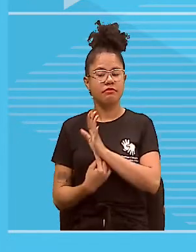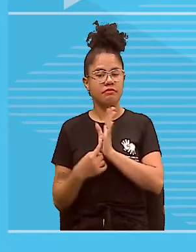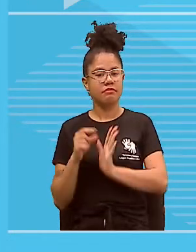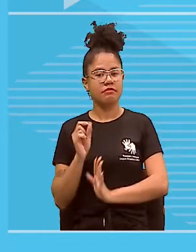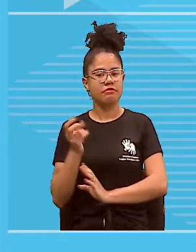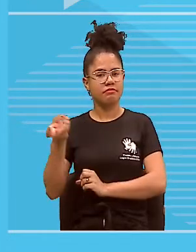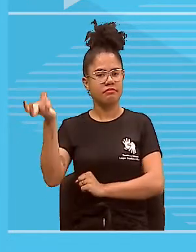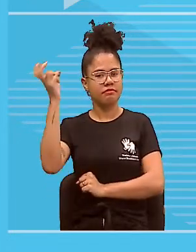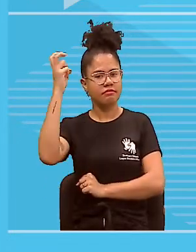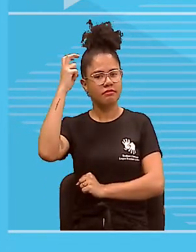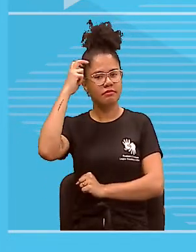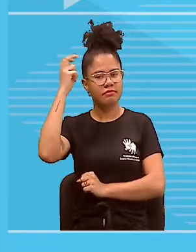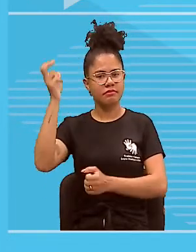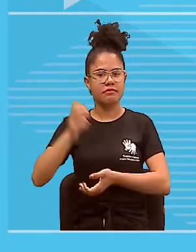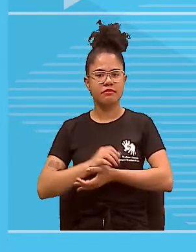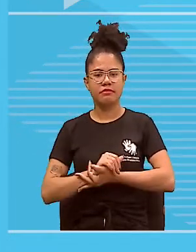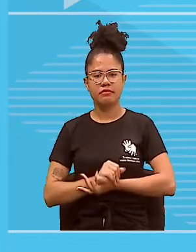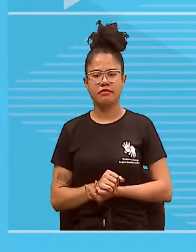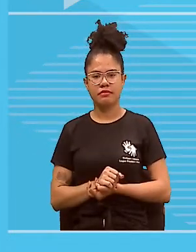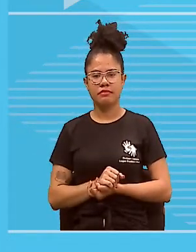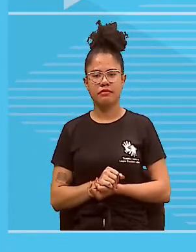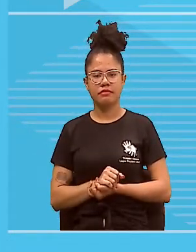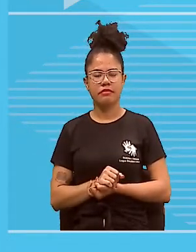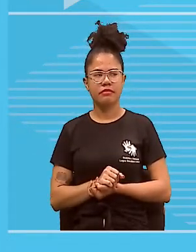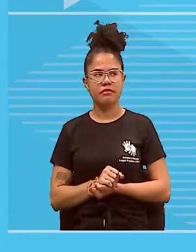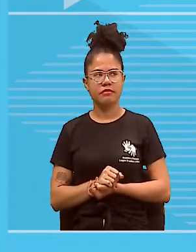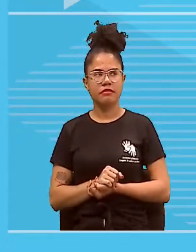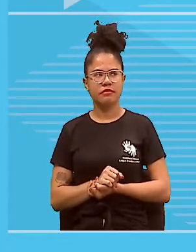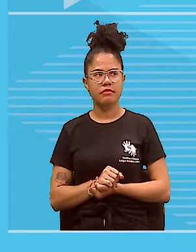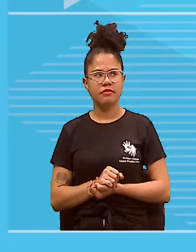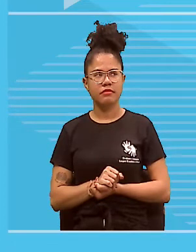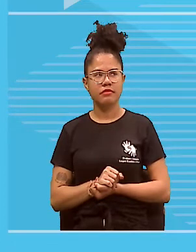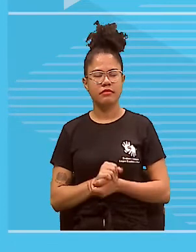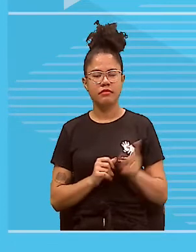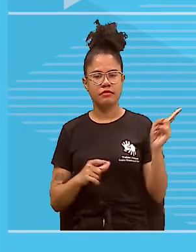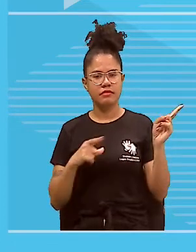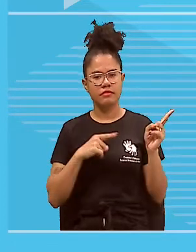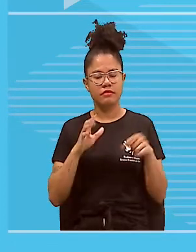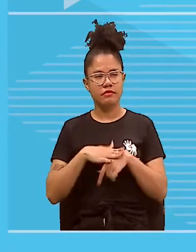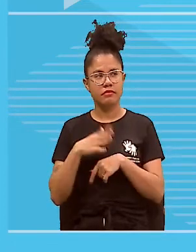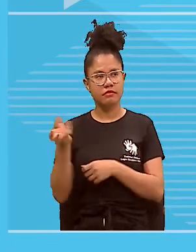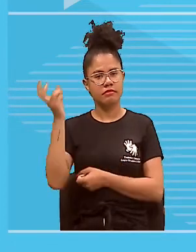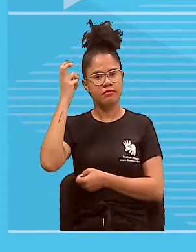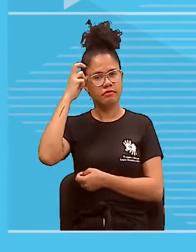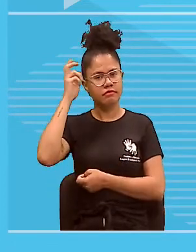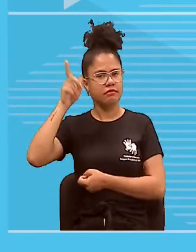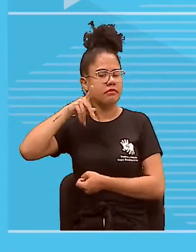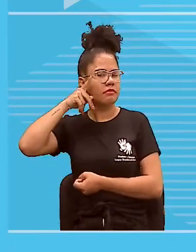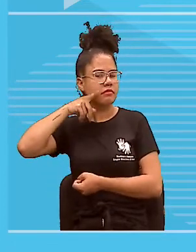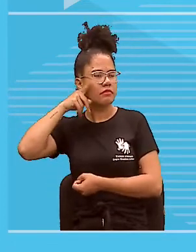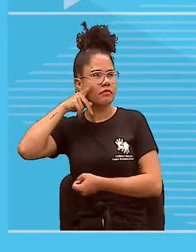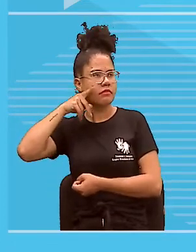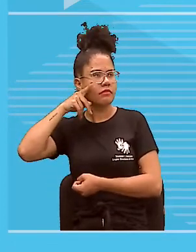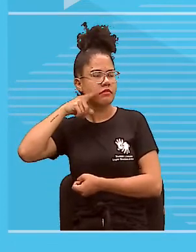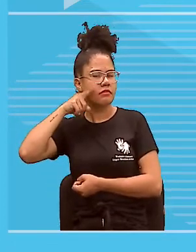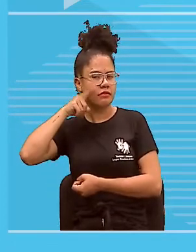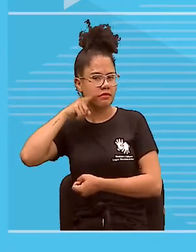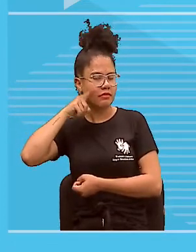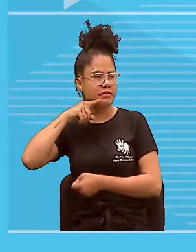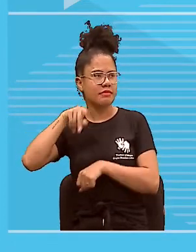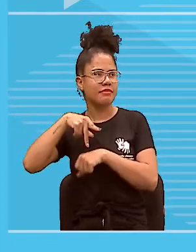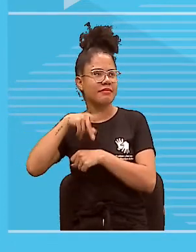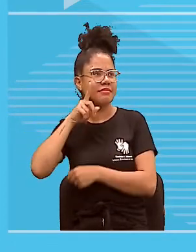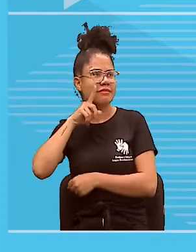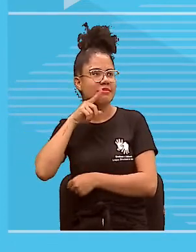no pós Segunda Guerra vai haver uma presença maior da cultura norte-americana haja Vista que